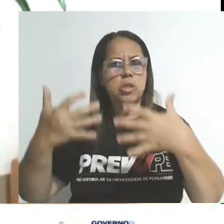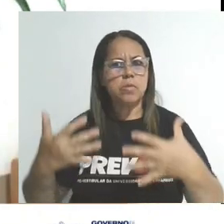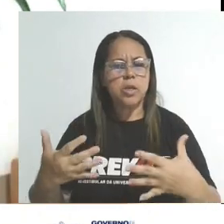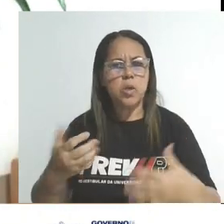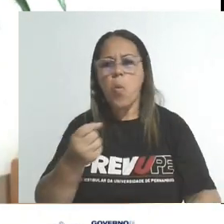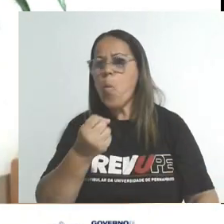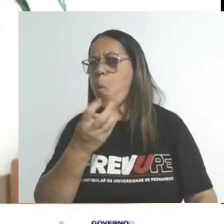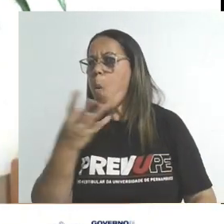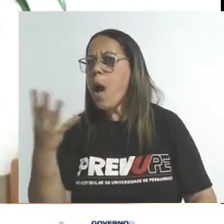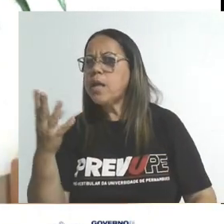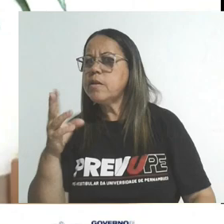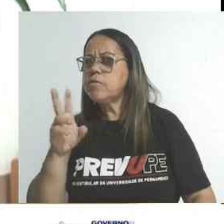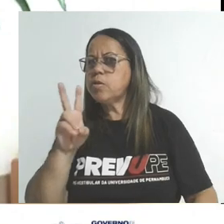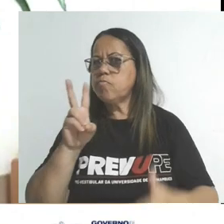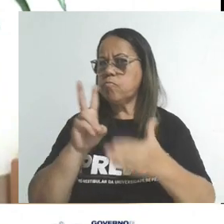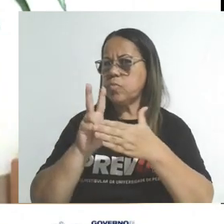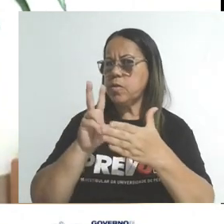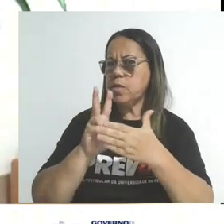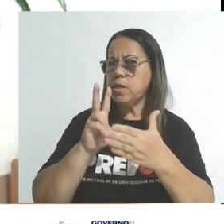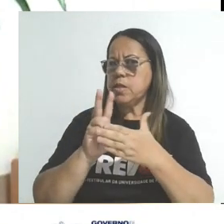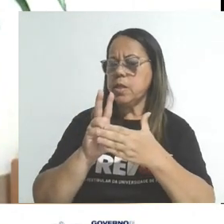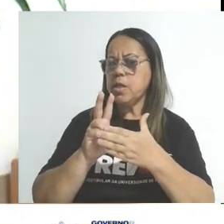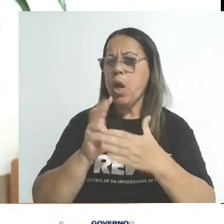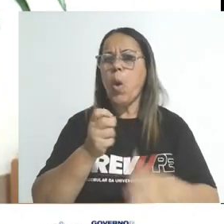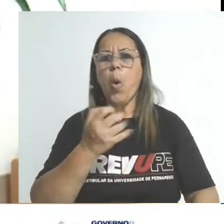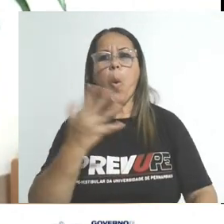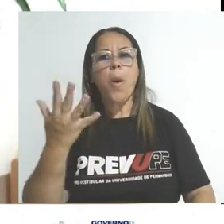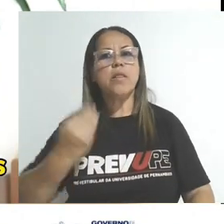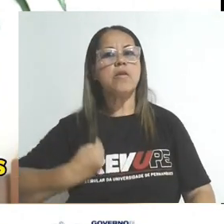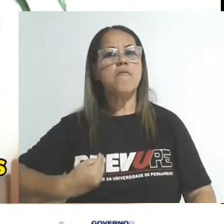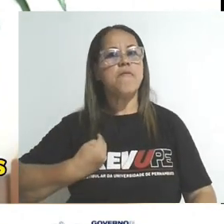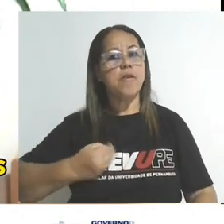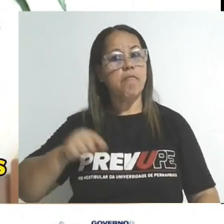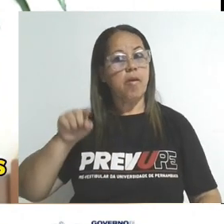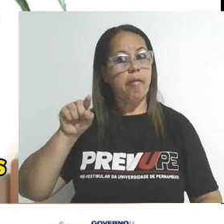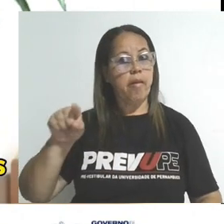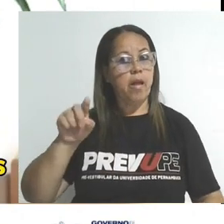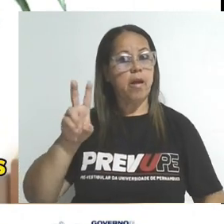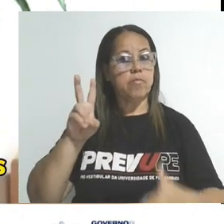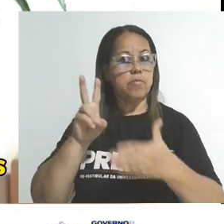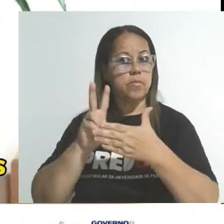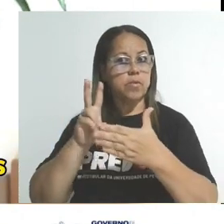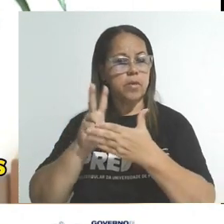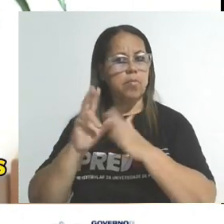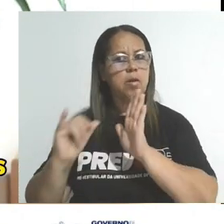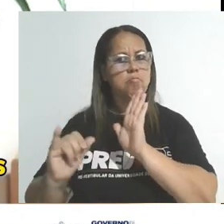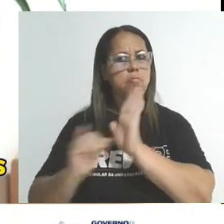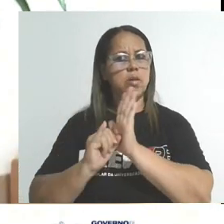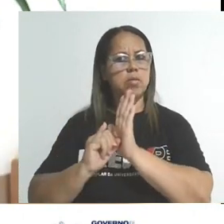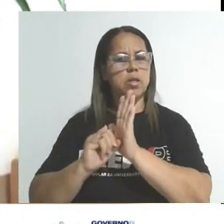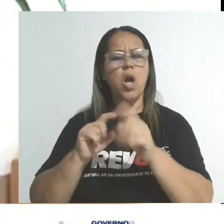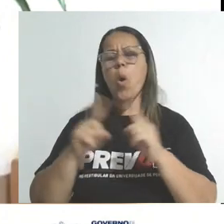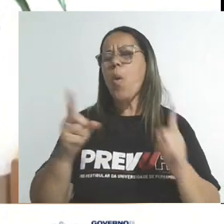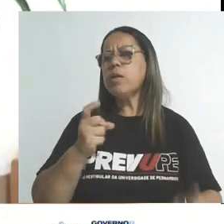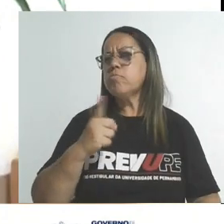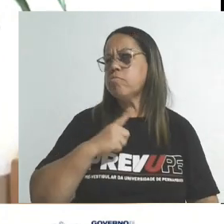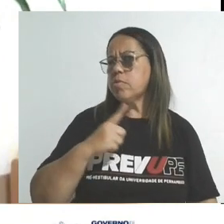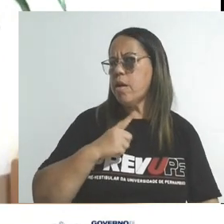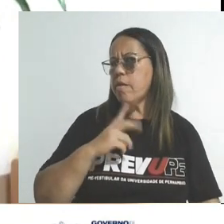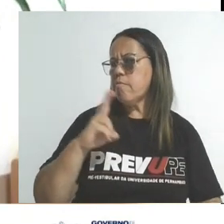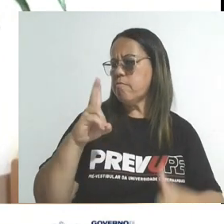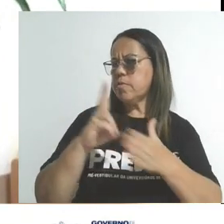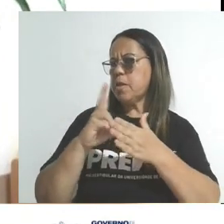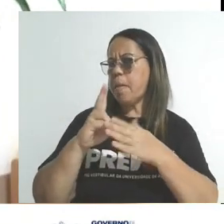identidade indígenas e quantas moram dentro da sua comunidade indígenas. E quantos também têm identidade indígenas, mas não vivem nas